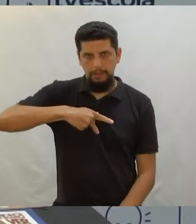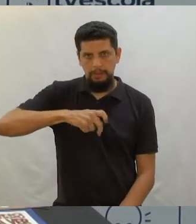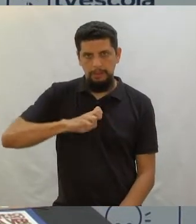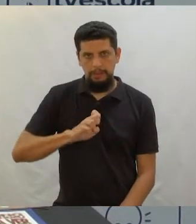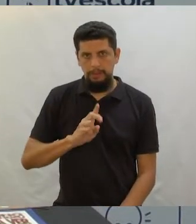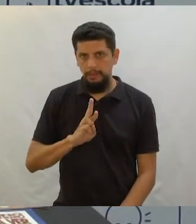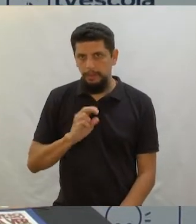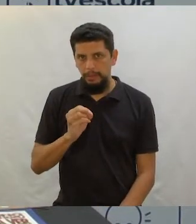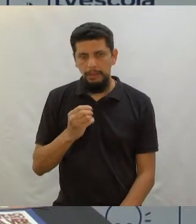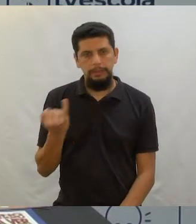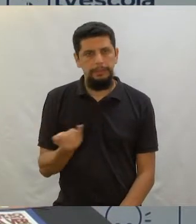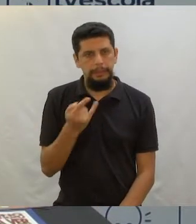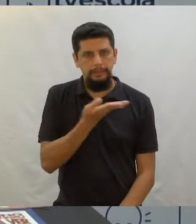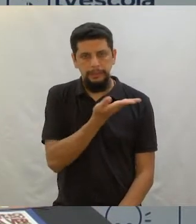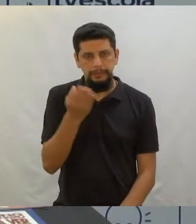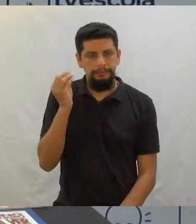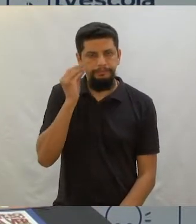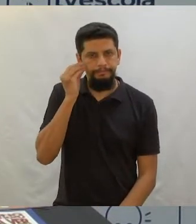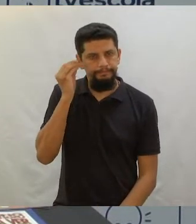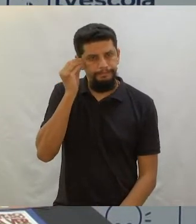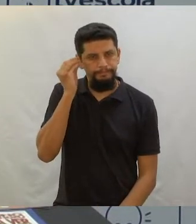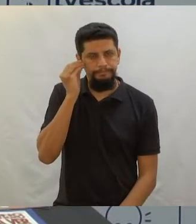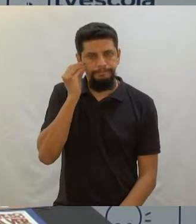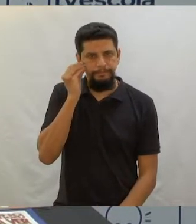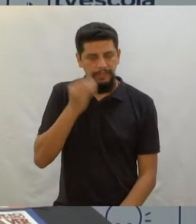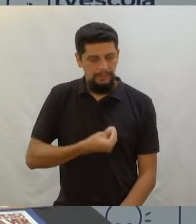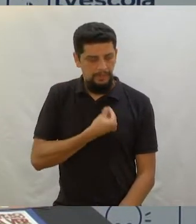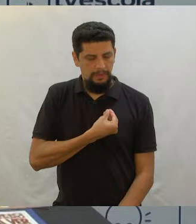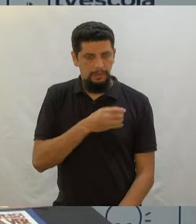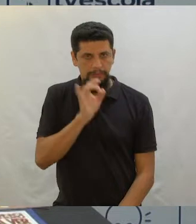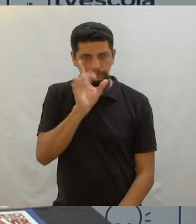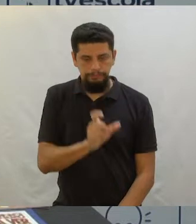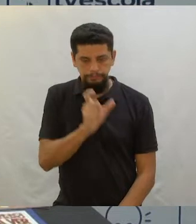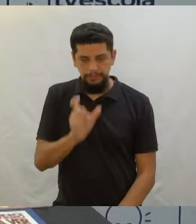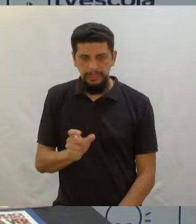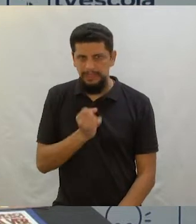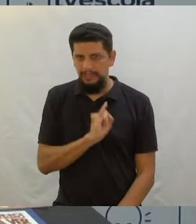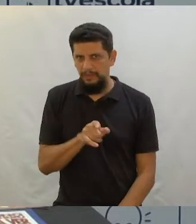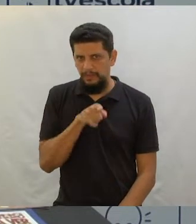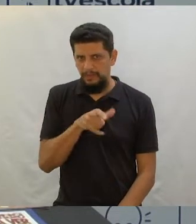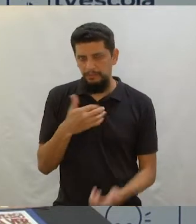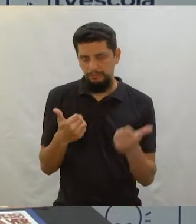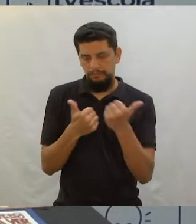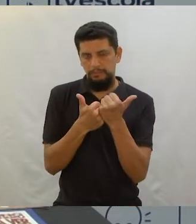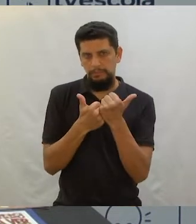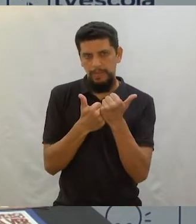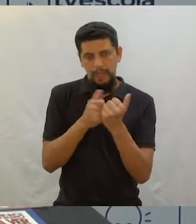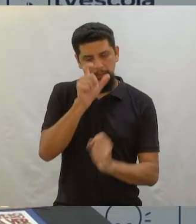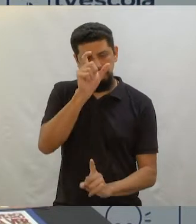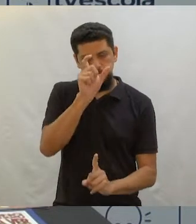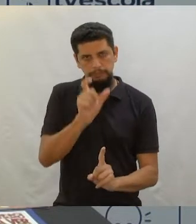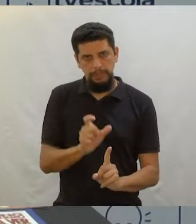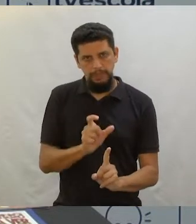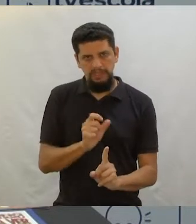importante a gente fazer o quê a gente tentar viver esses personagens Se você fosse esse personagem se você fosse